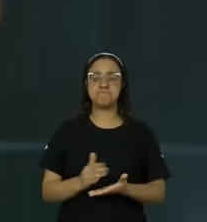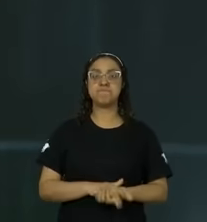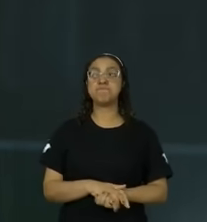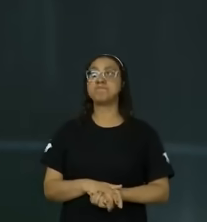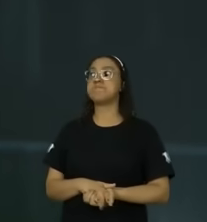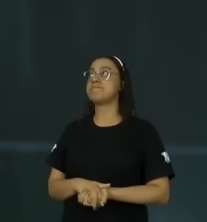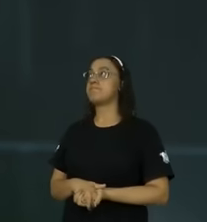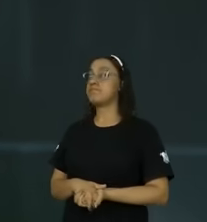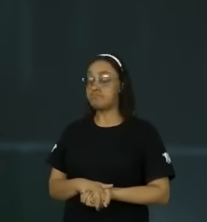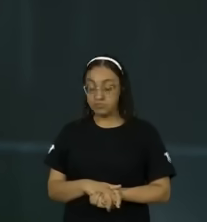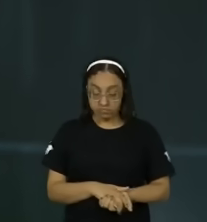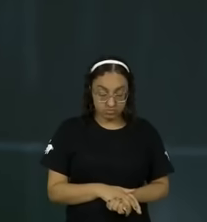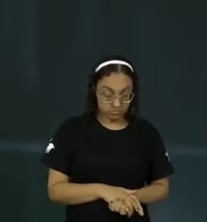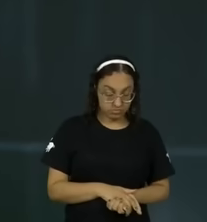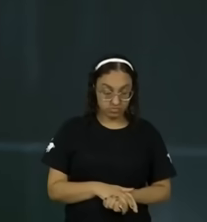não vai.